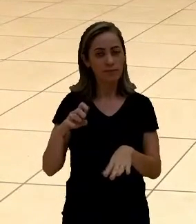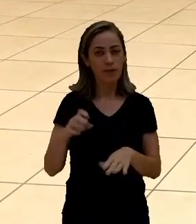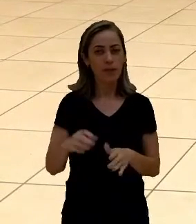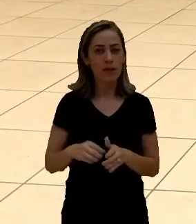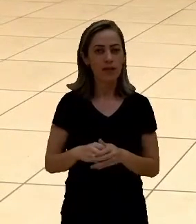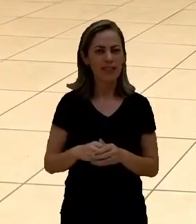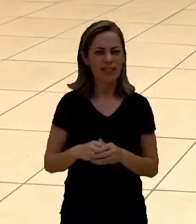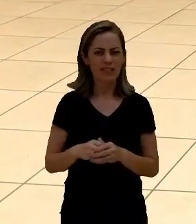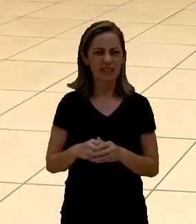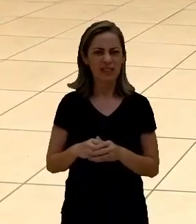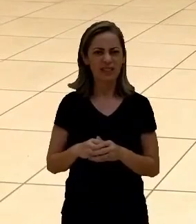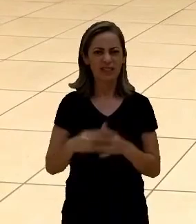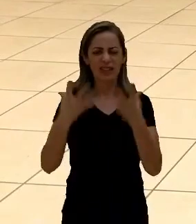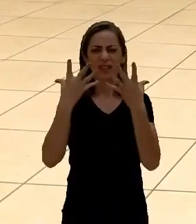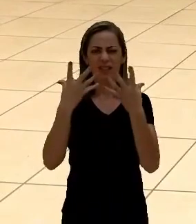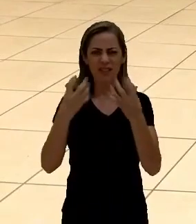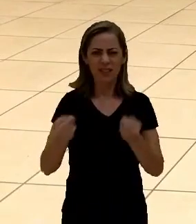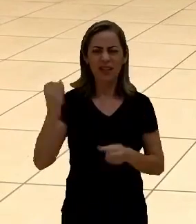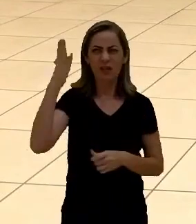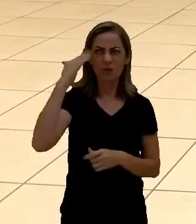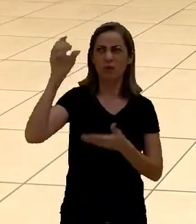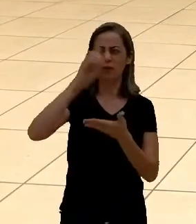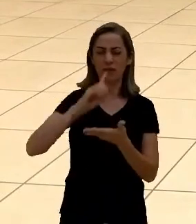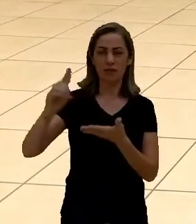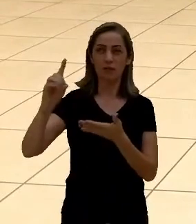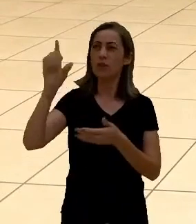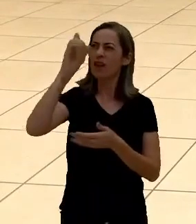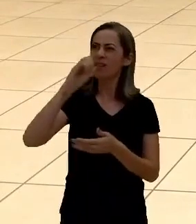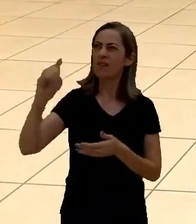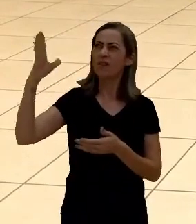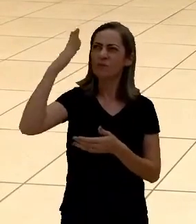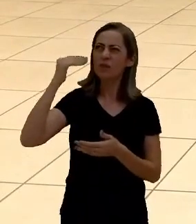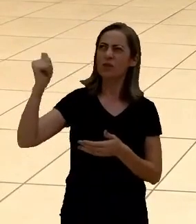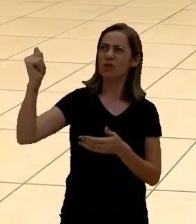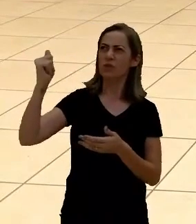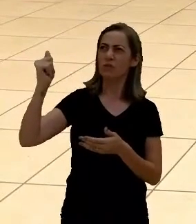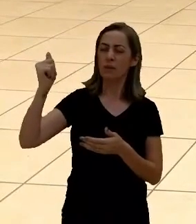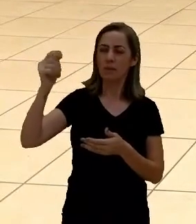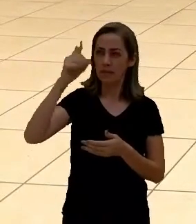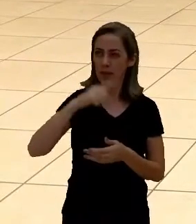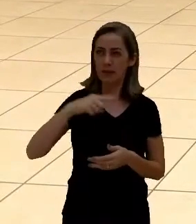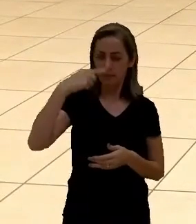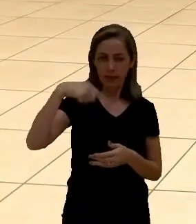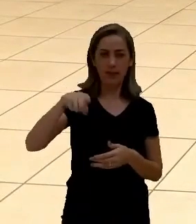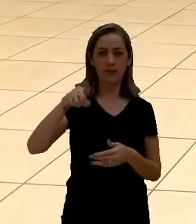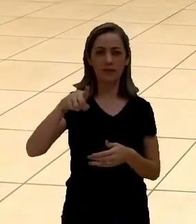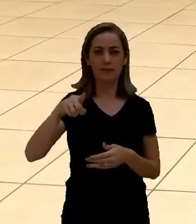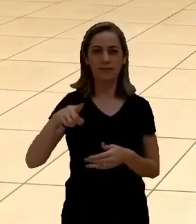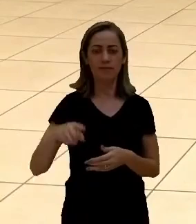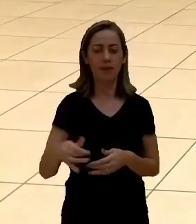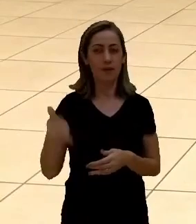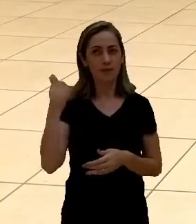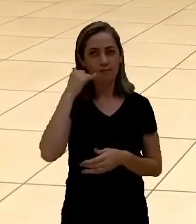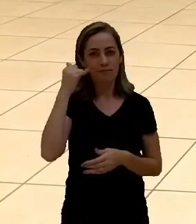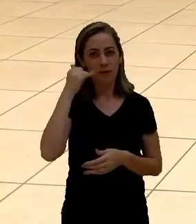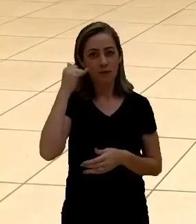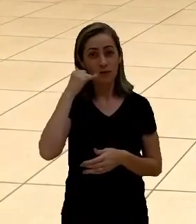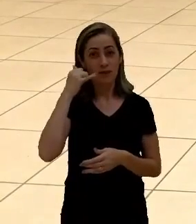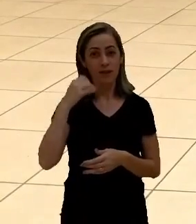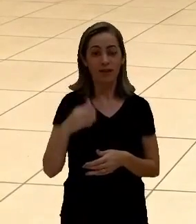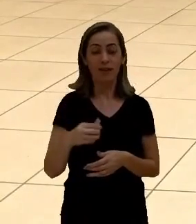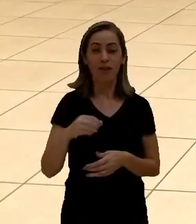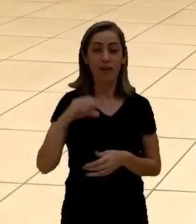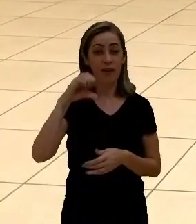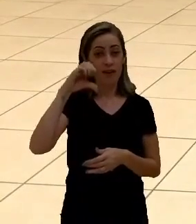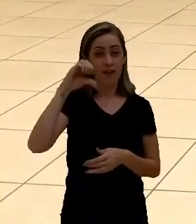Deus então o que acontece Deus me chama para ir aí toca lá o celular 9:30 né a missa aqui é às